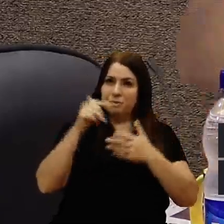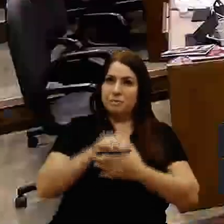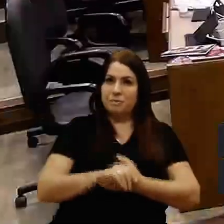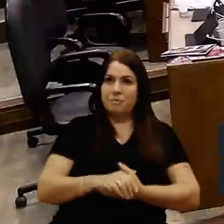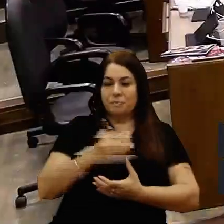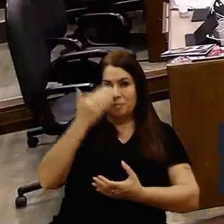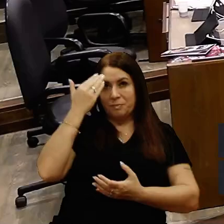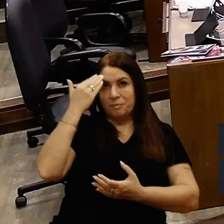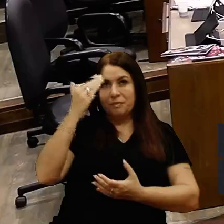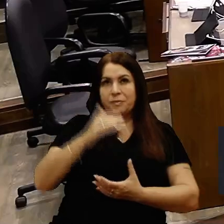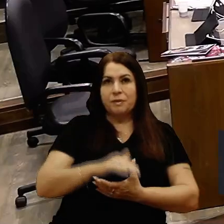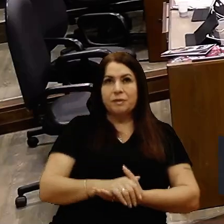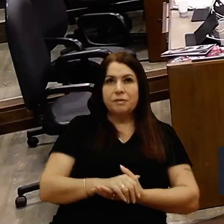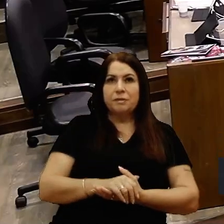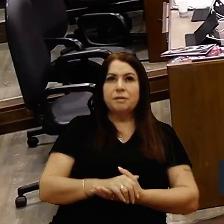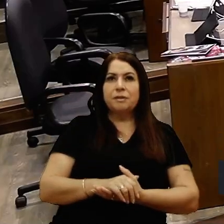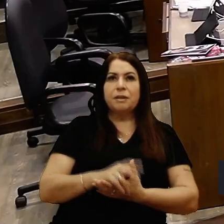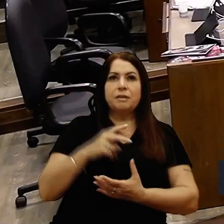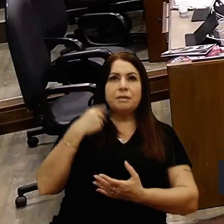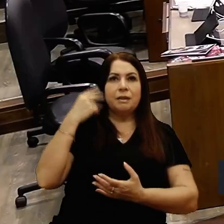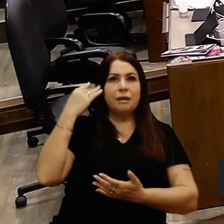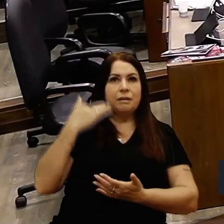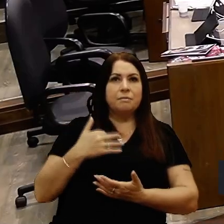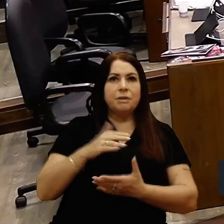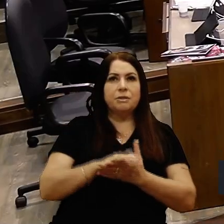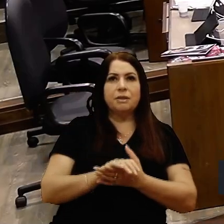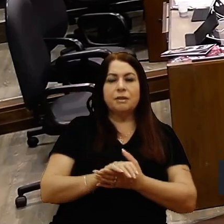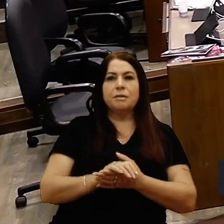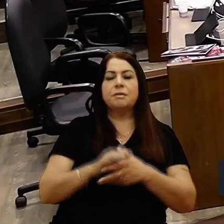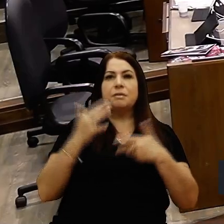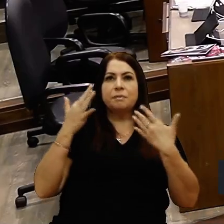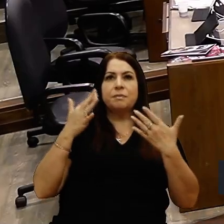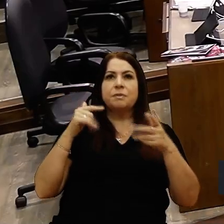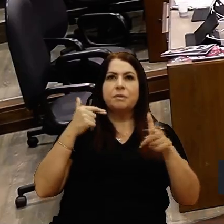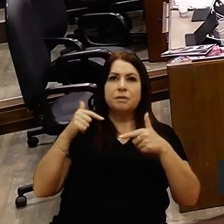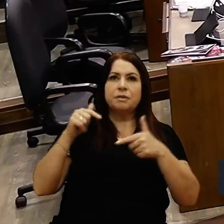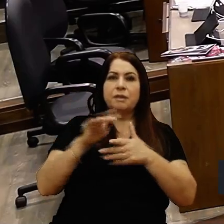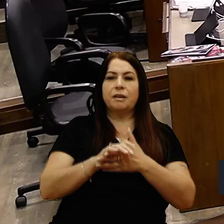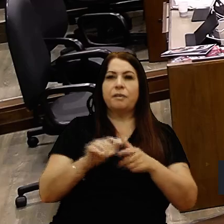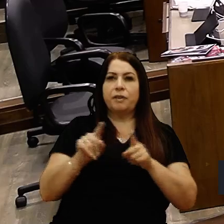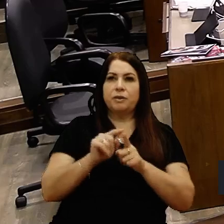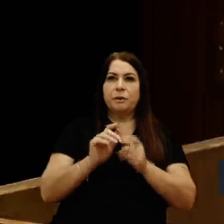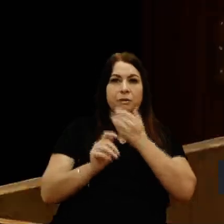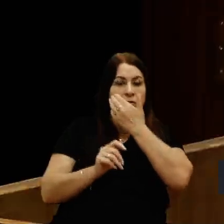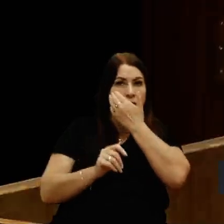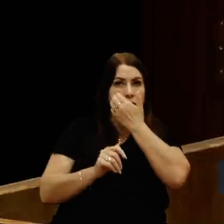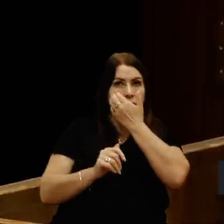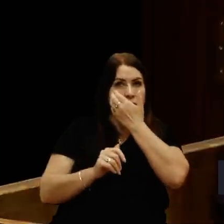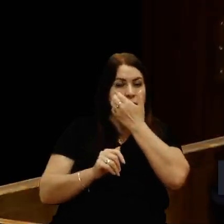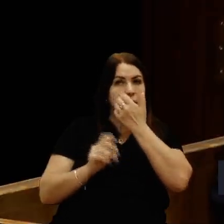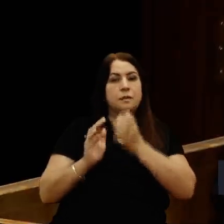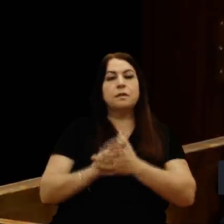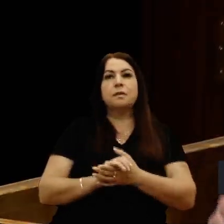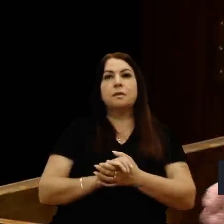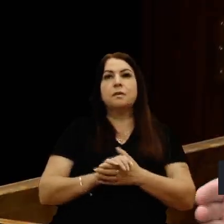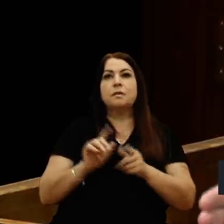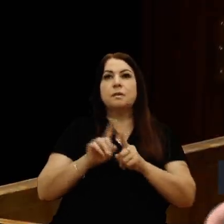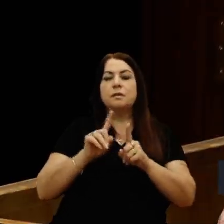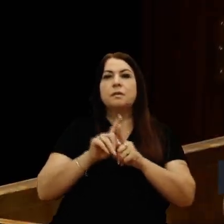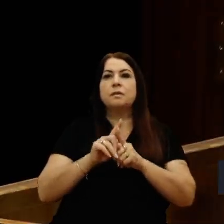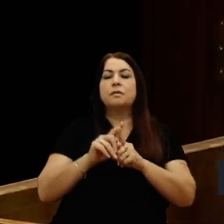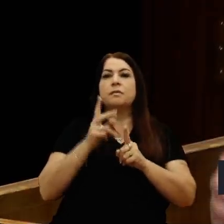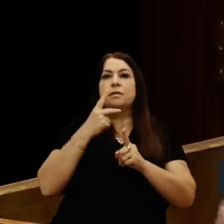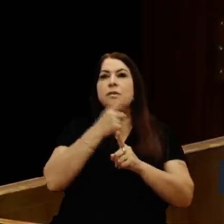Eu que agradeço, vereadora Daiane, vereador Fantinel, e parabéns pelo trabalho de vocês também. Eu reitero aqui o que eu